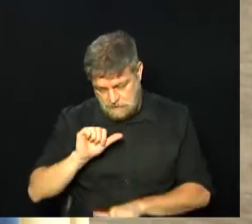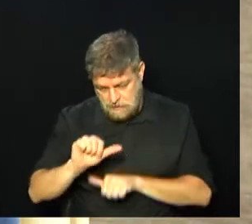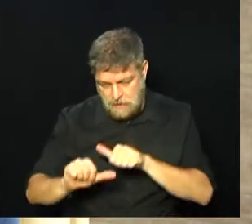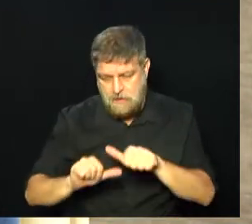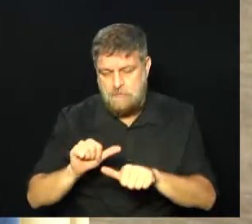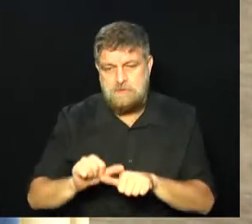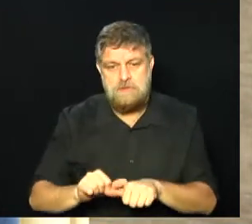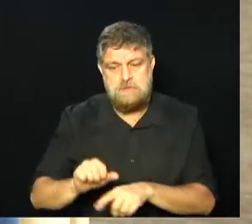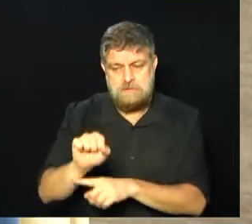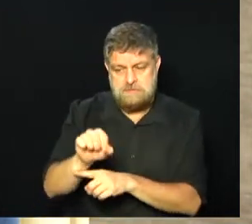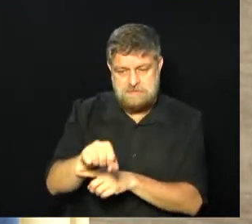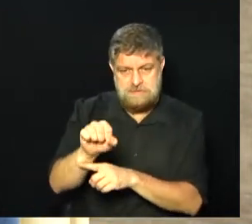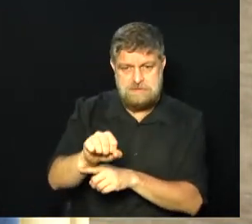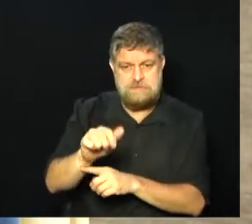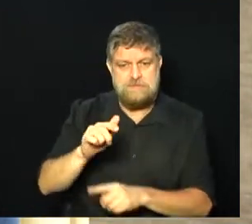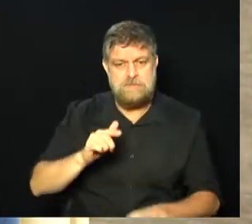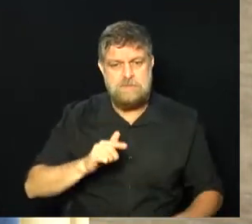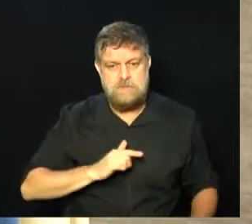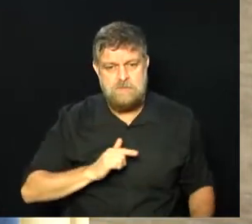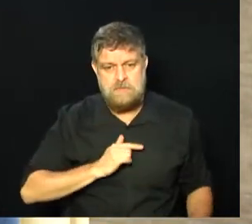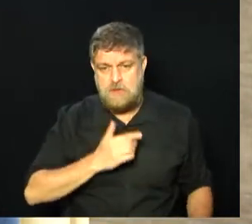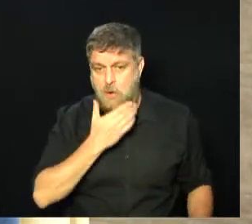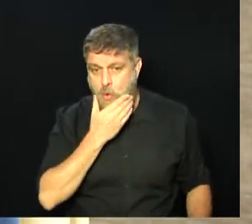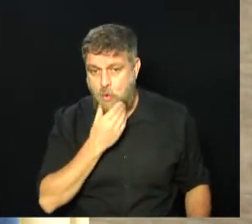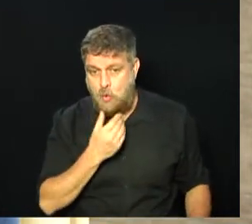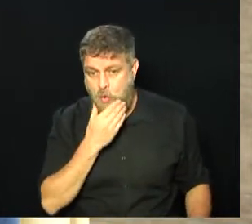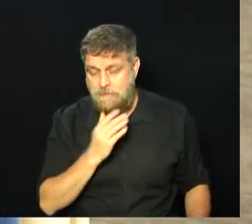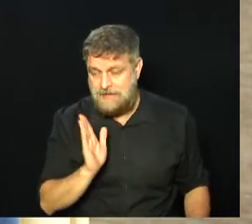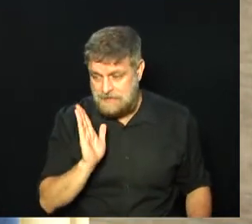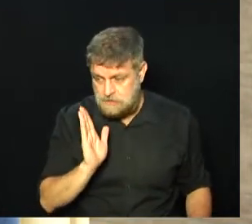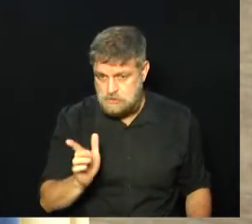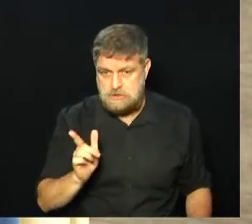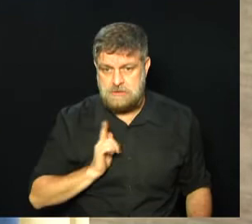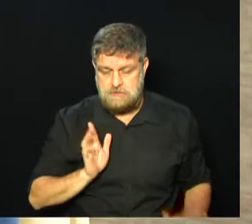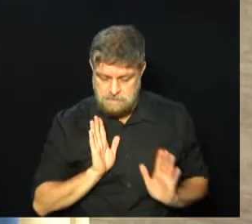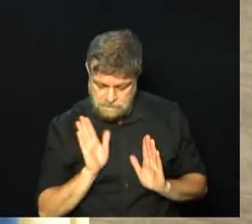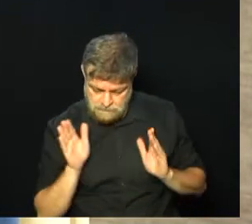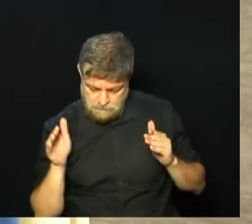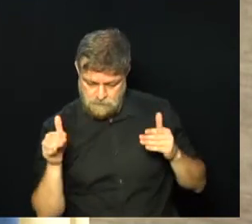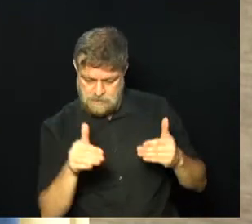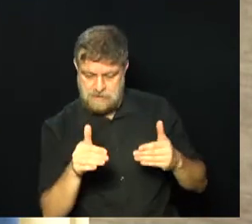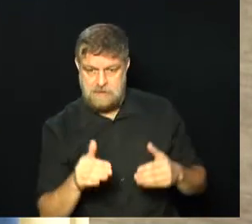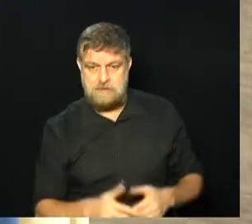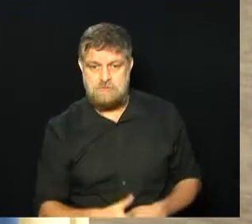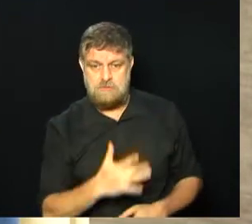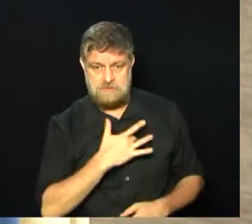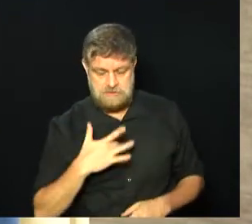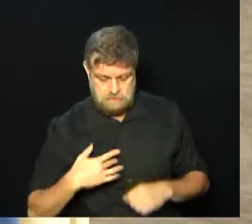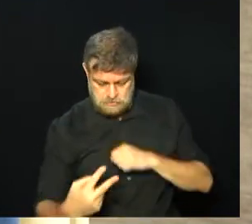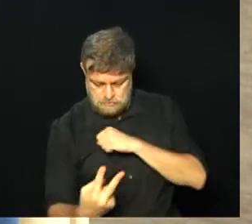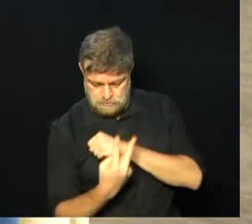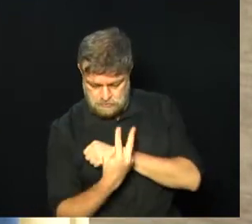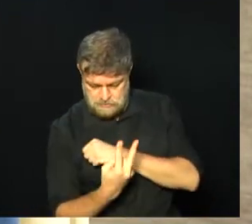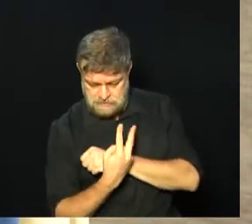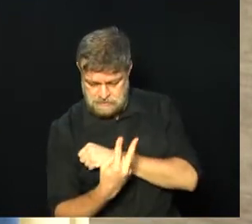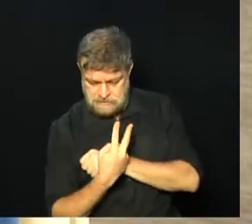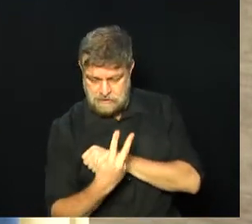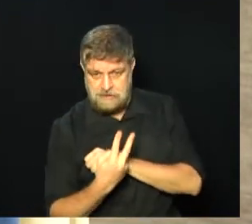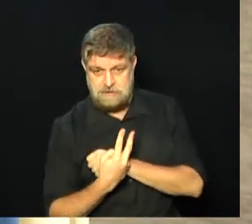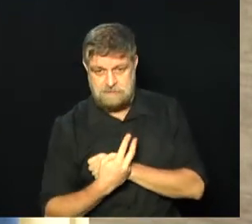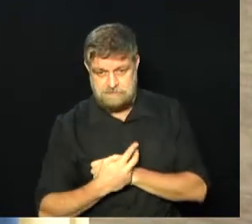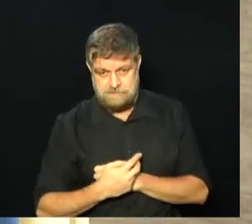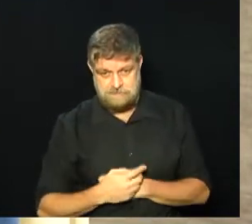né? Nós temos aí homens que já estão mais focados na prevenção, na sua